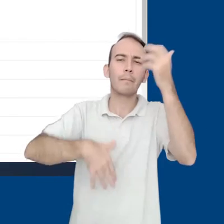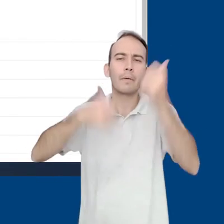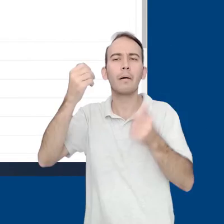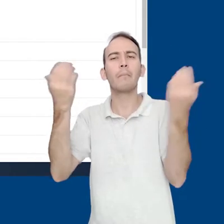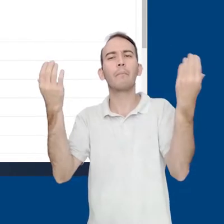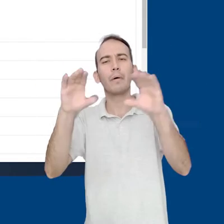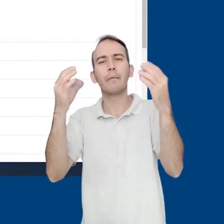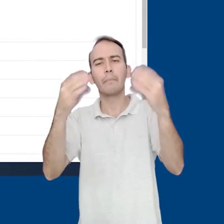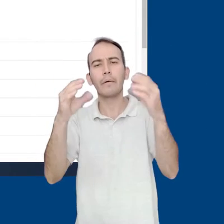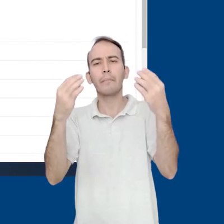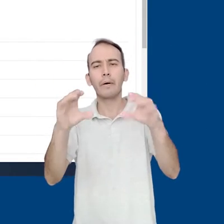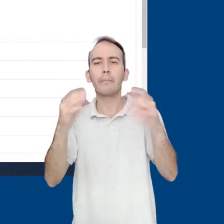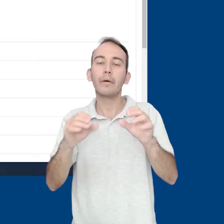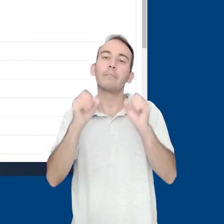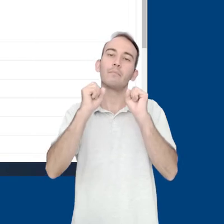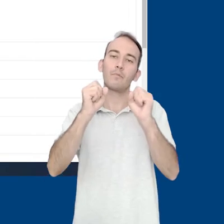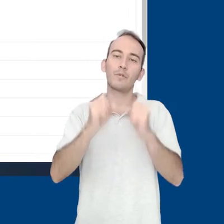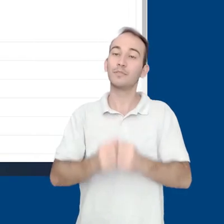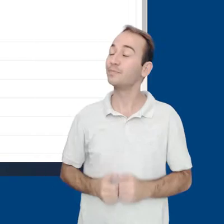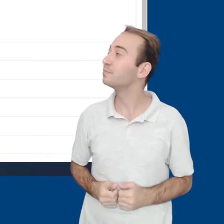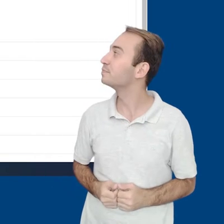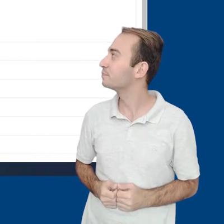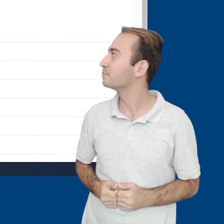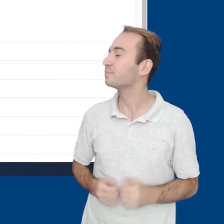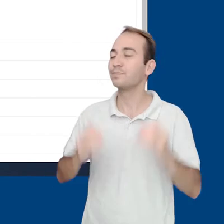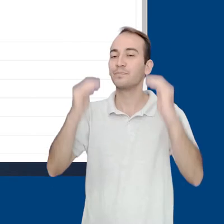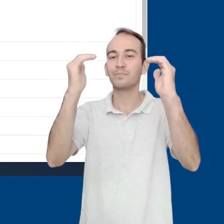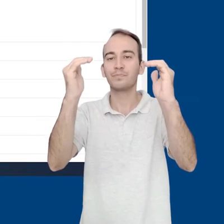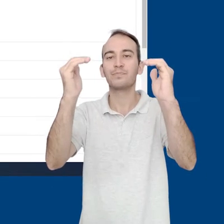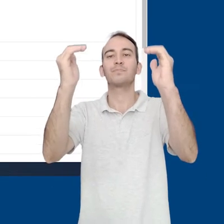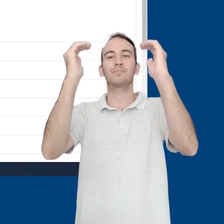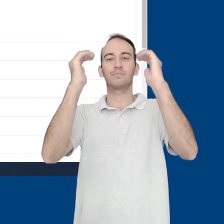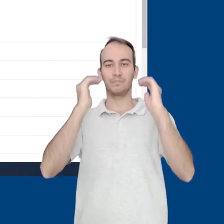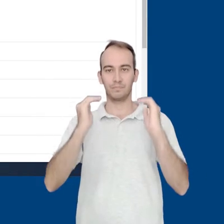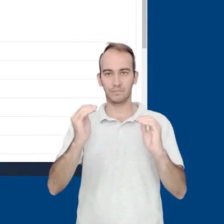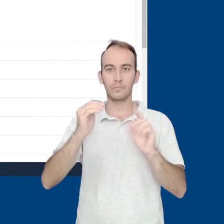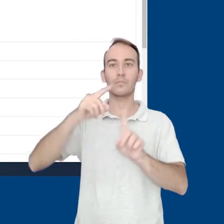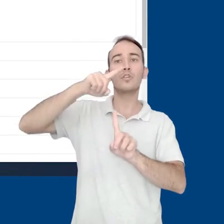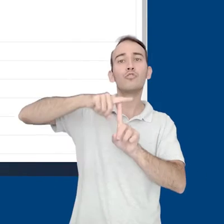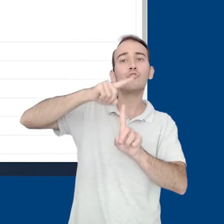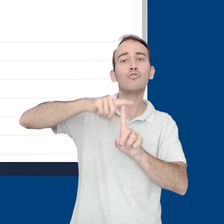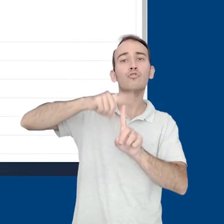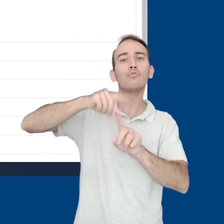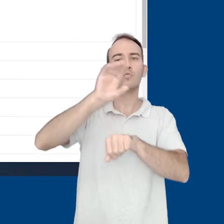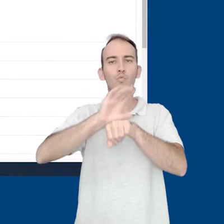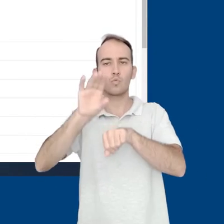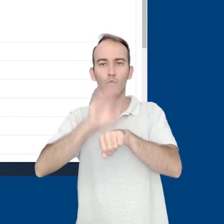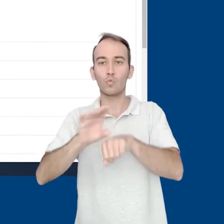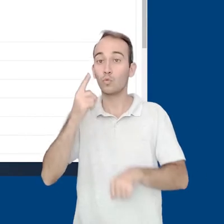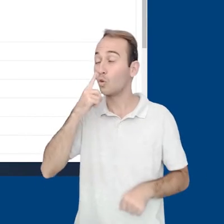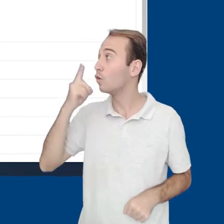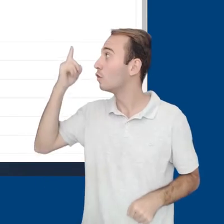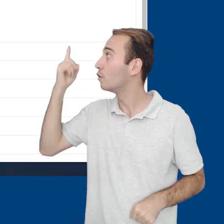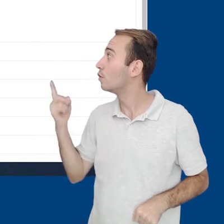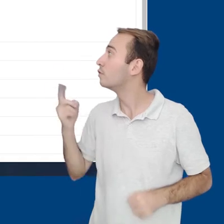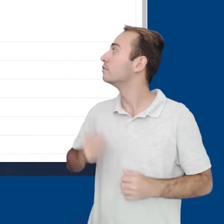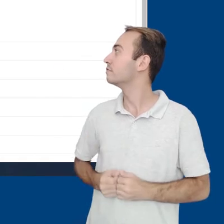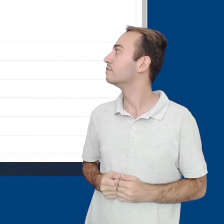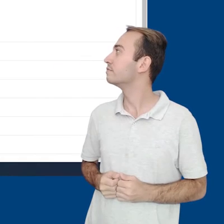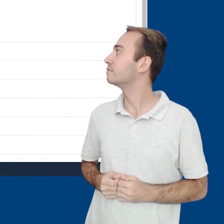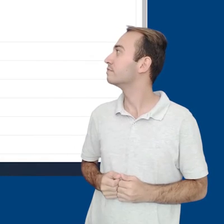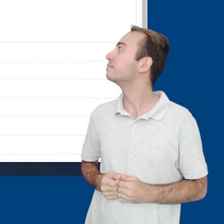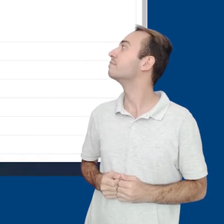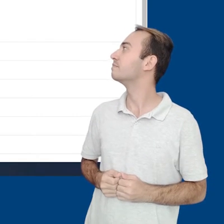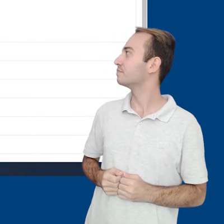repare que podemos alterar como as informações são distribuídas. Por padrão, cursos são